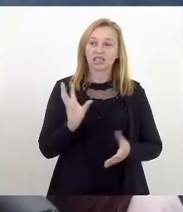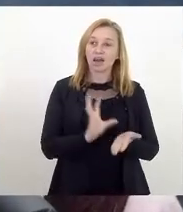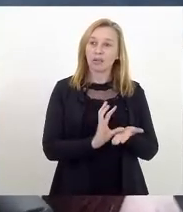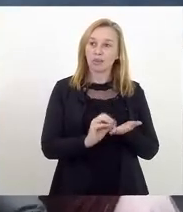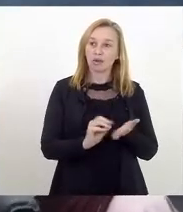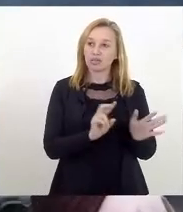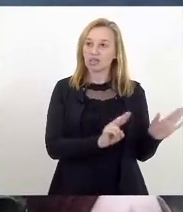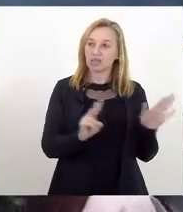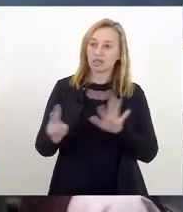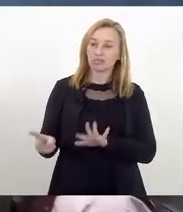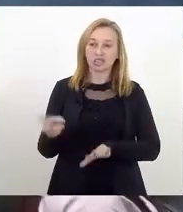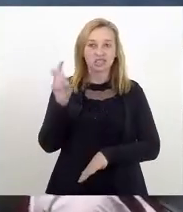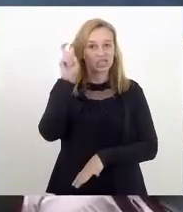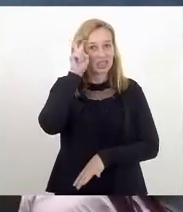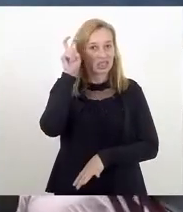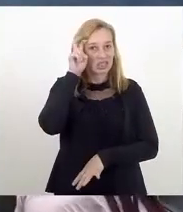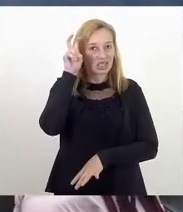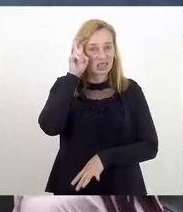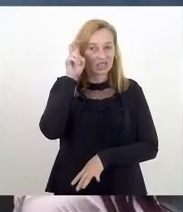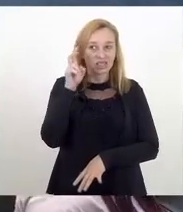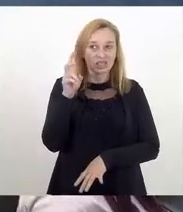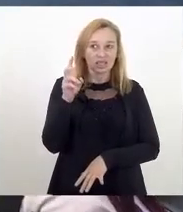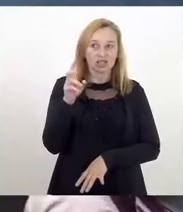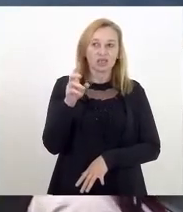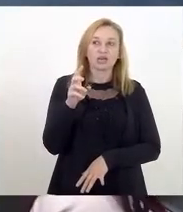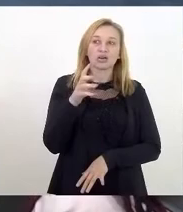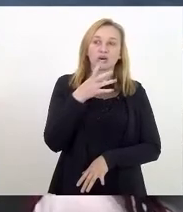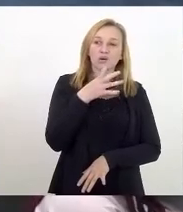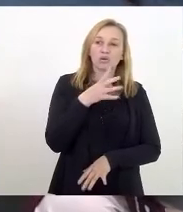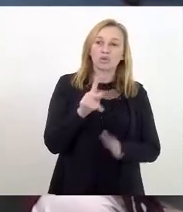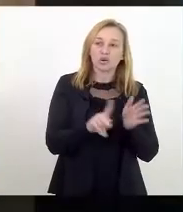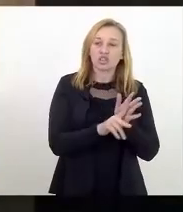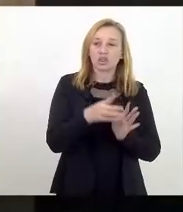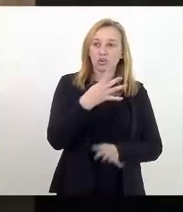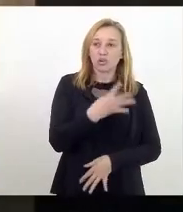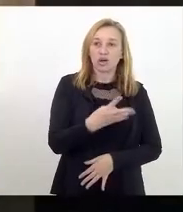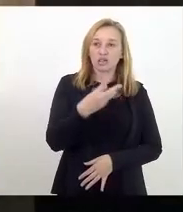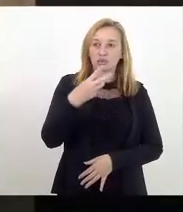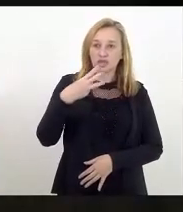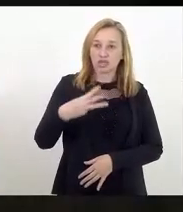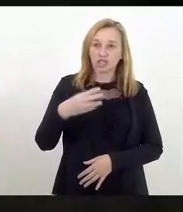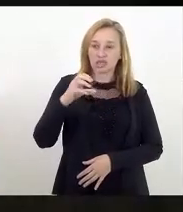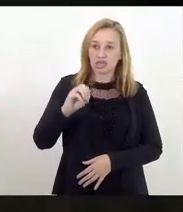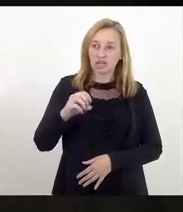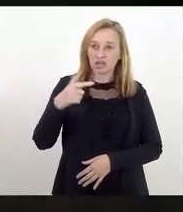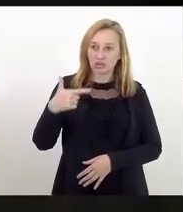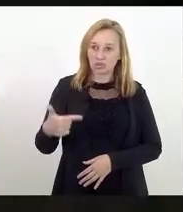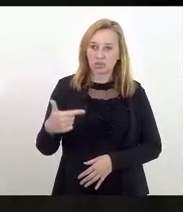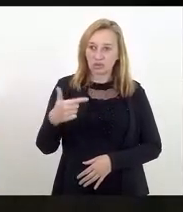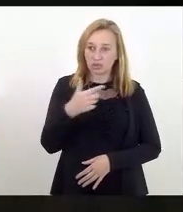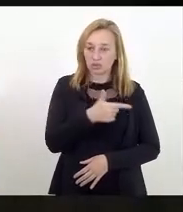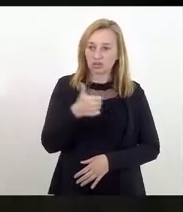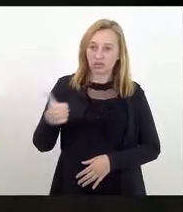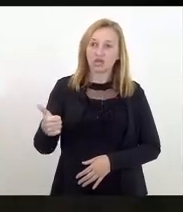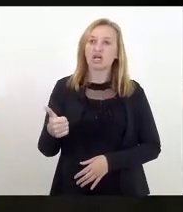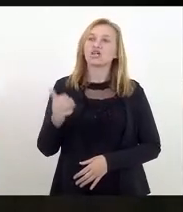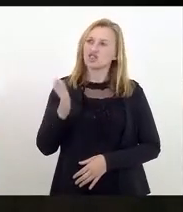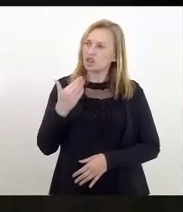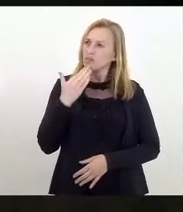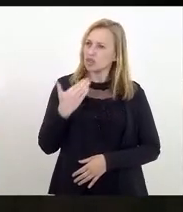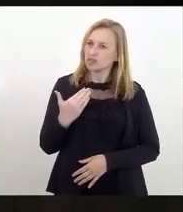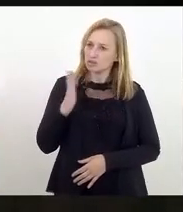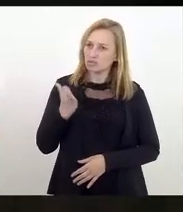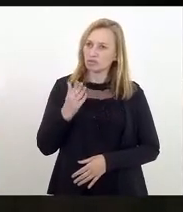dessa semana de quinta-feira o projeto 4302 de 21 de minha autoria. A excelência tinha me pedido semana passada, eu tinha prometido. Vou